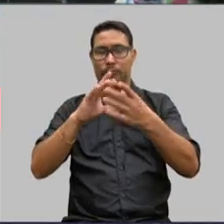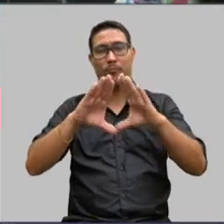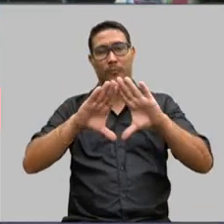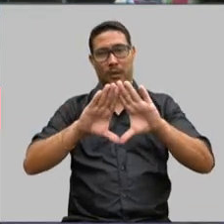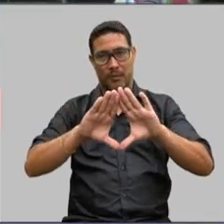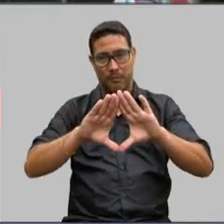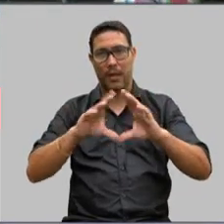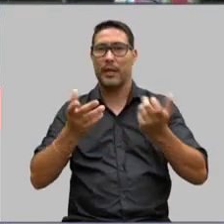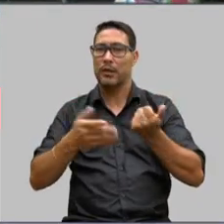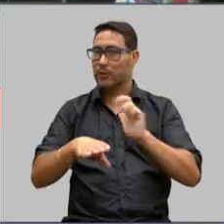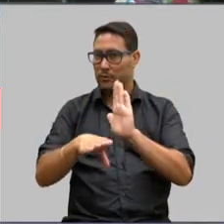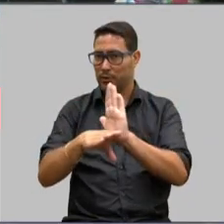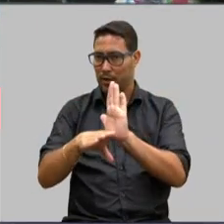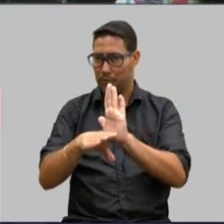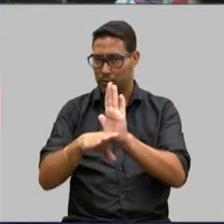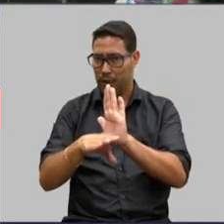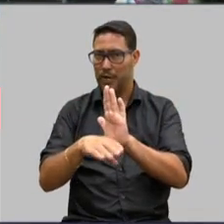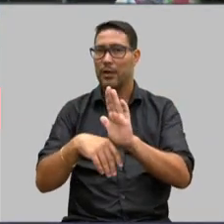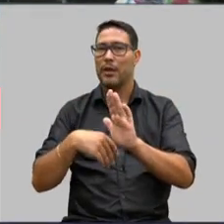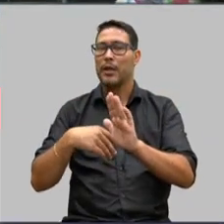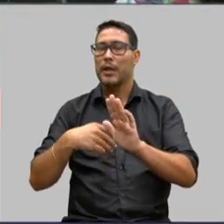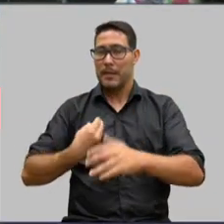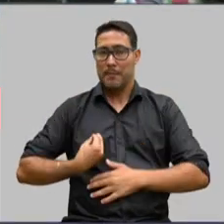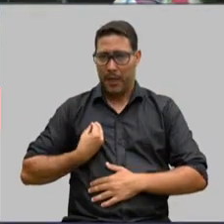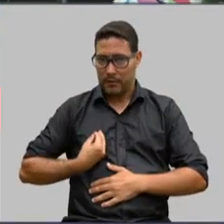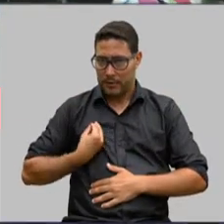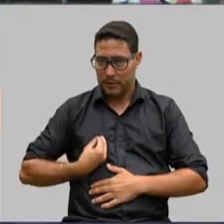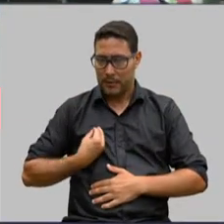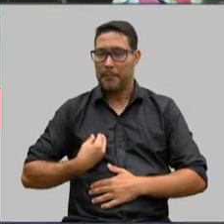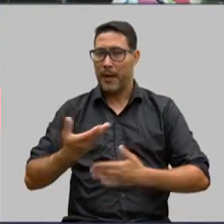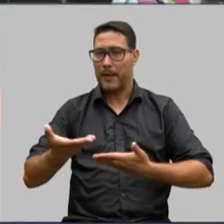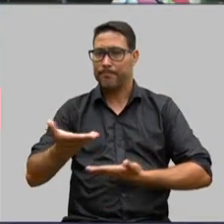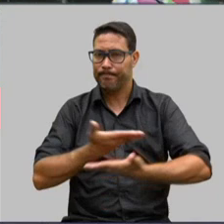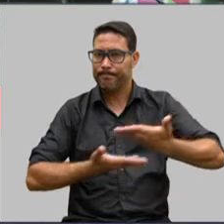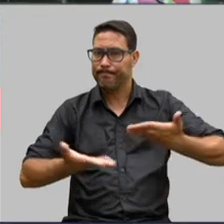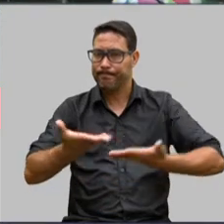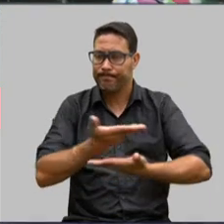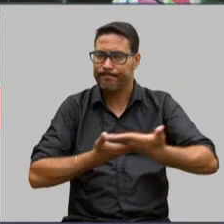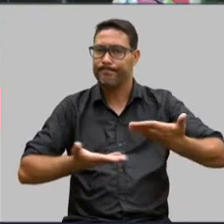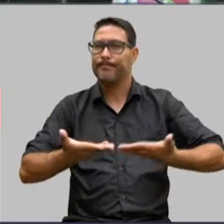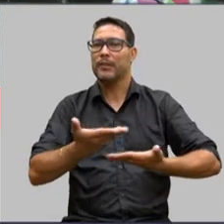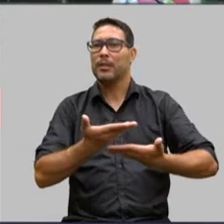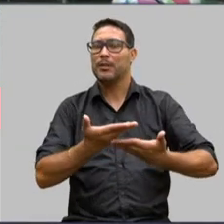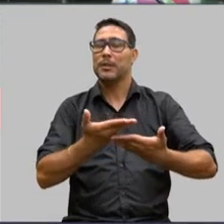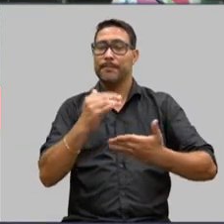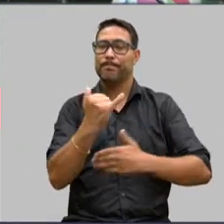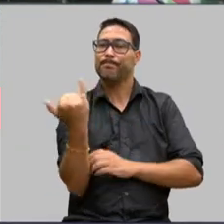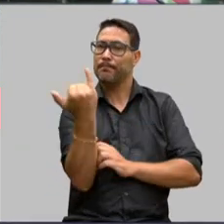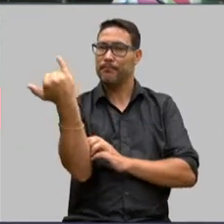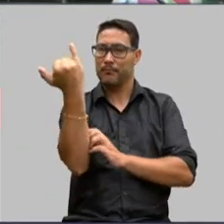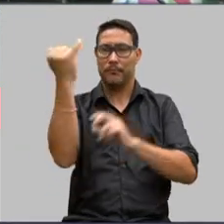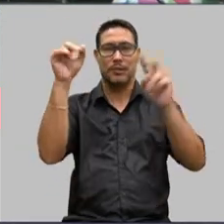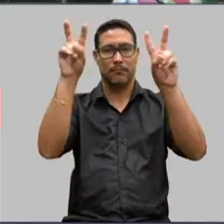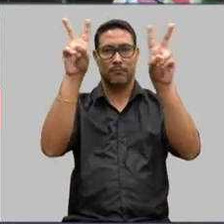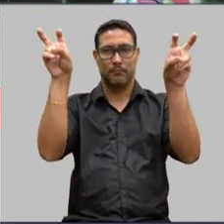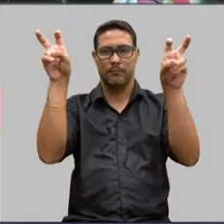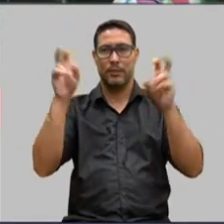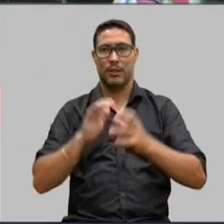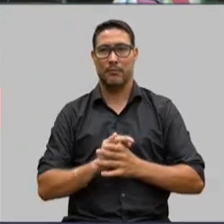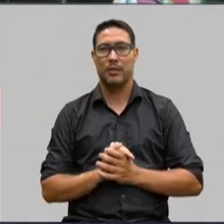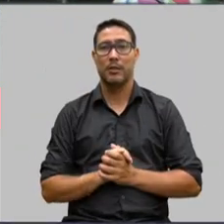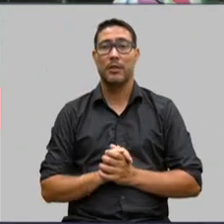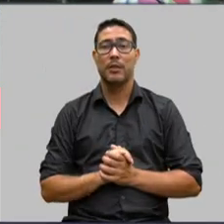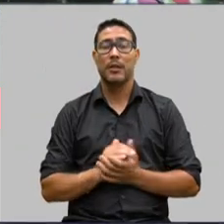e participar e também trazer as nossas contribuições para esse importante tema, presidente. Me parece que